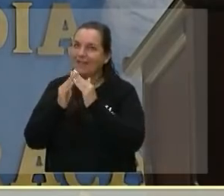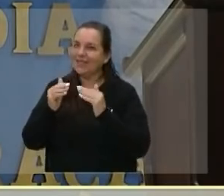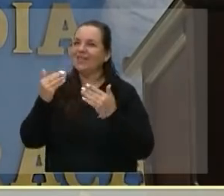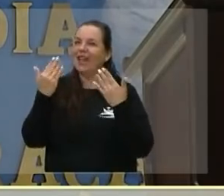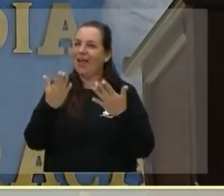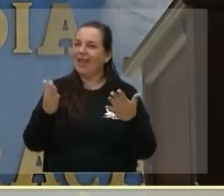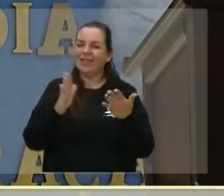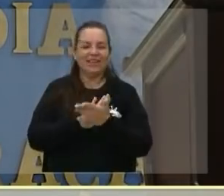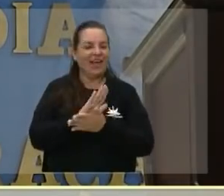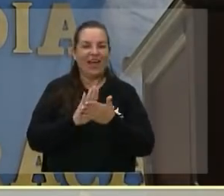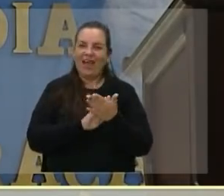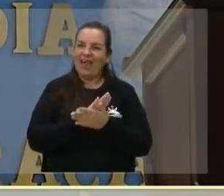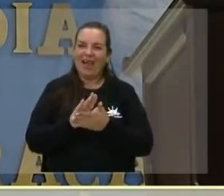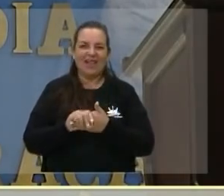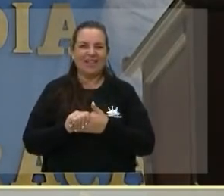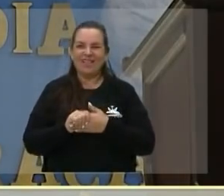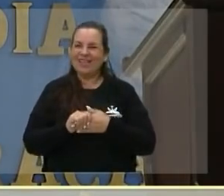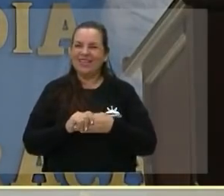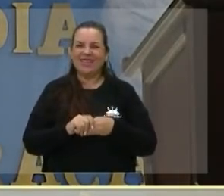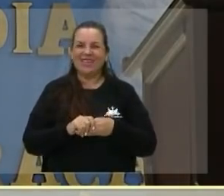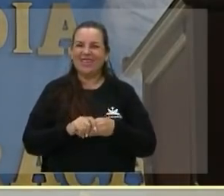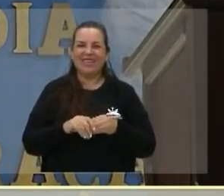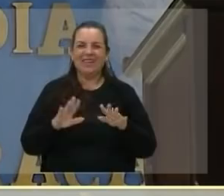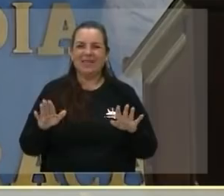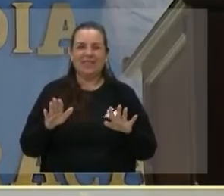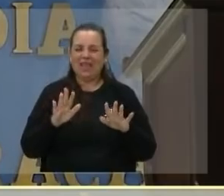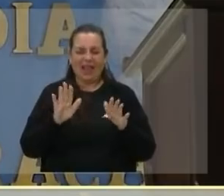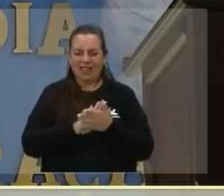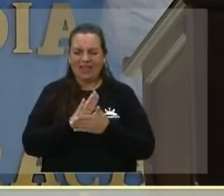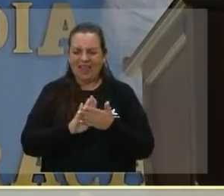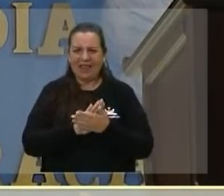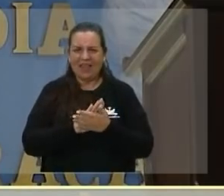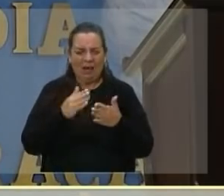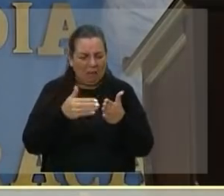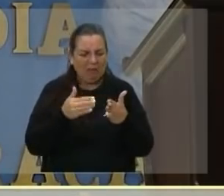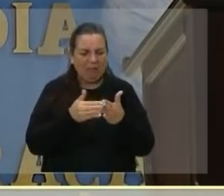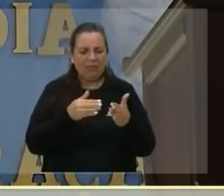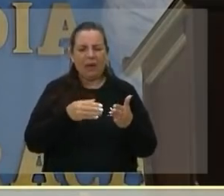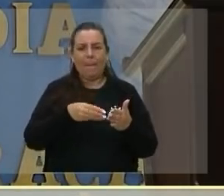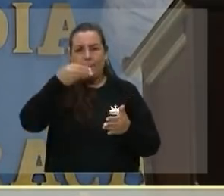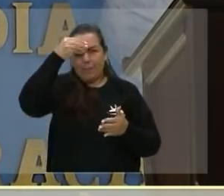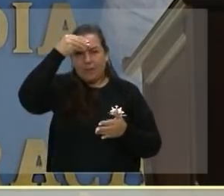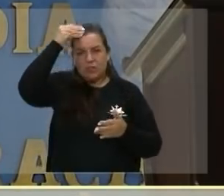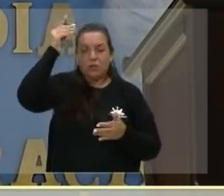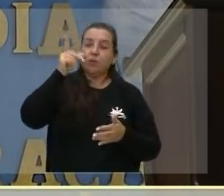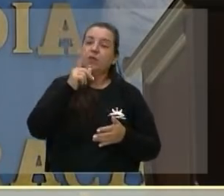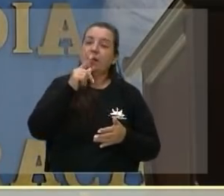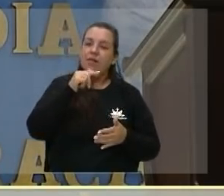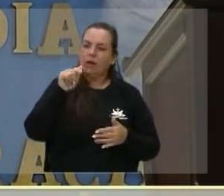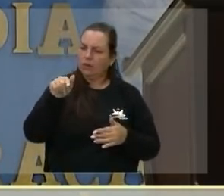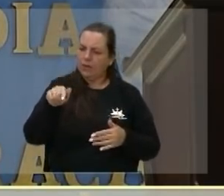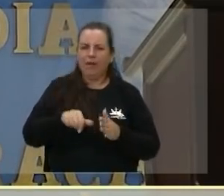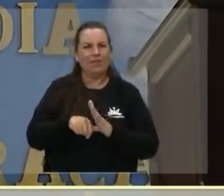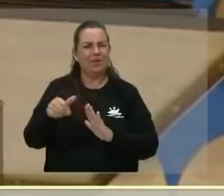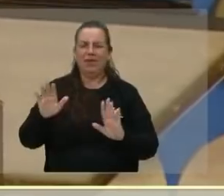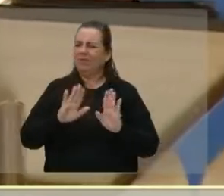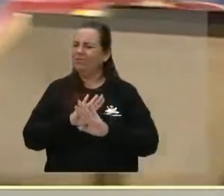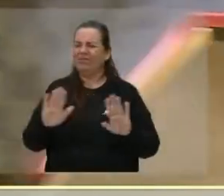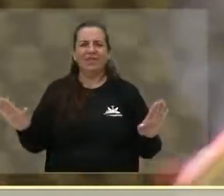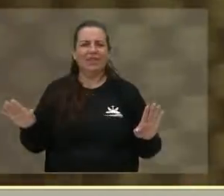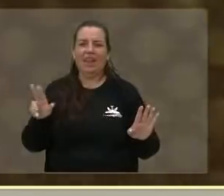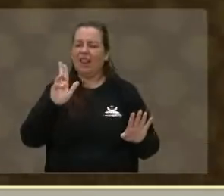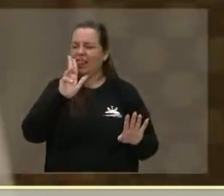em nada fere o batismo das águas o batismo o primeiro aquele indelével o